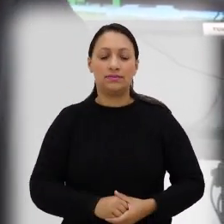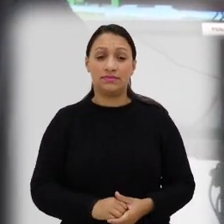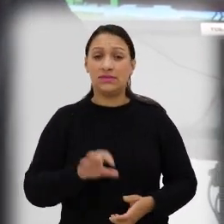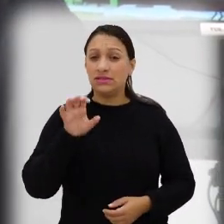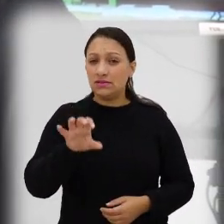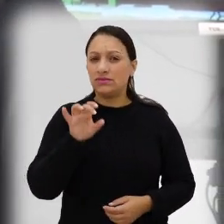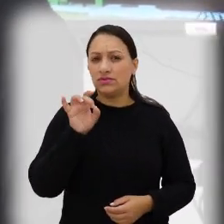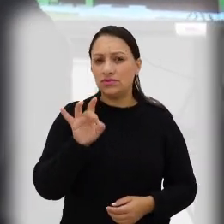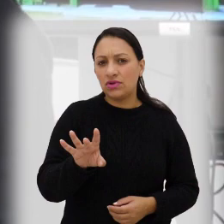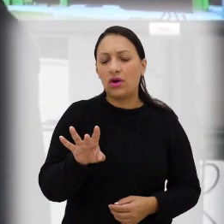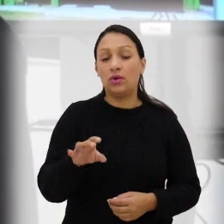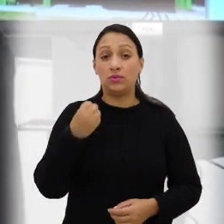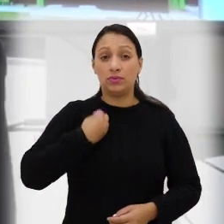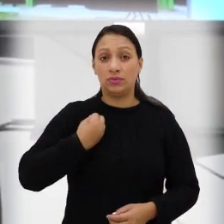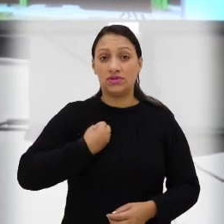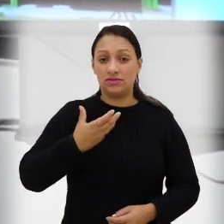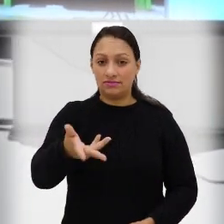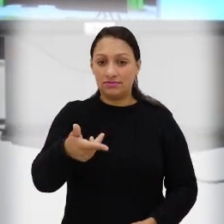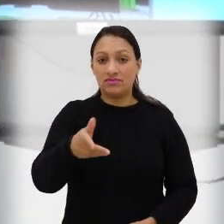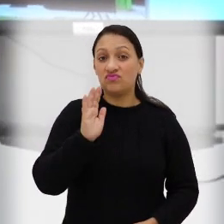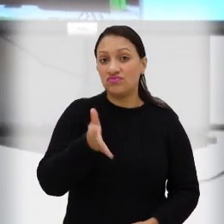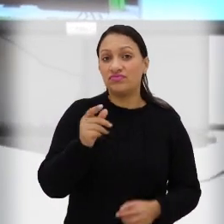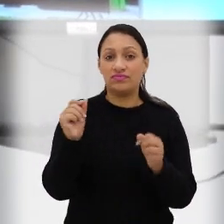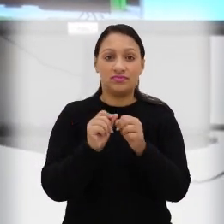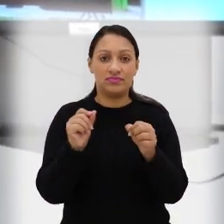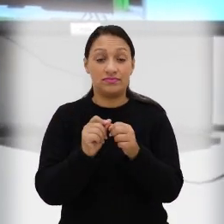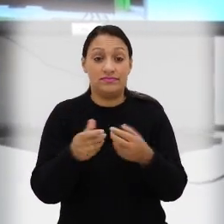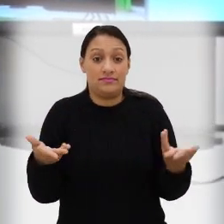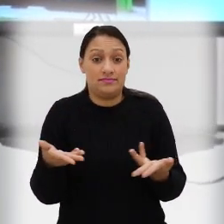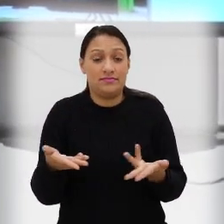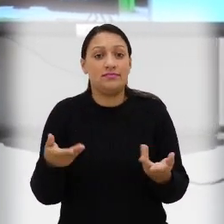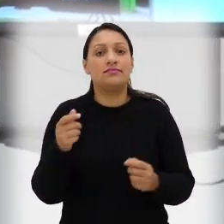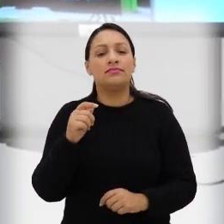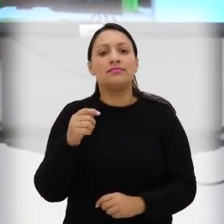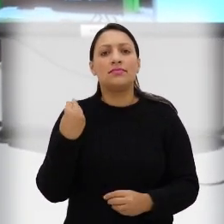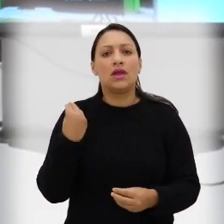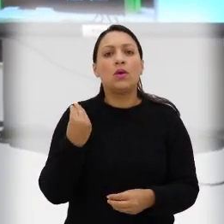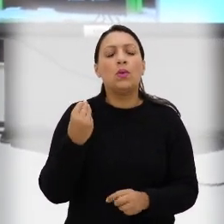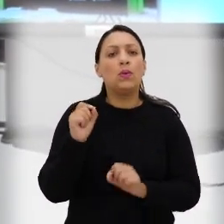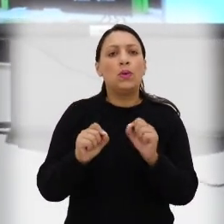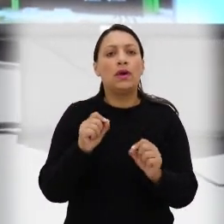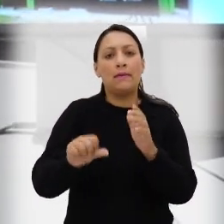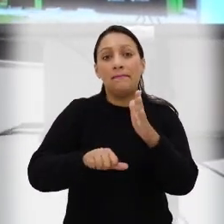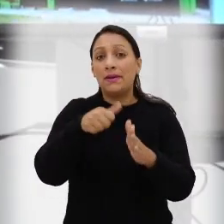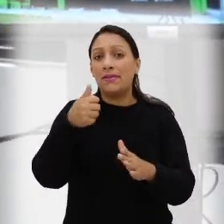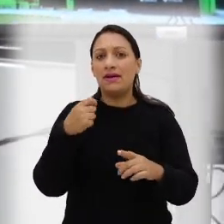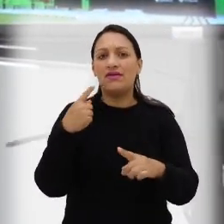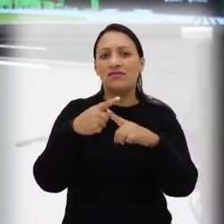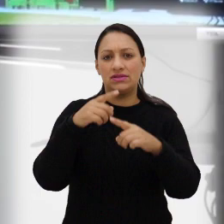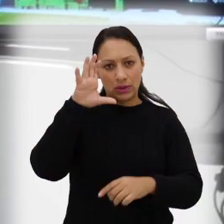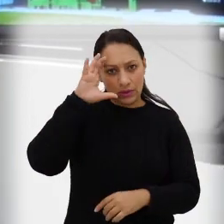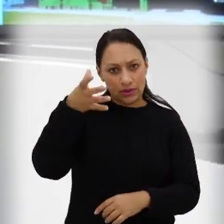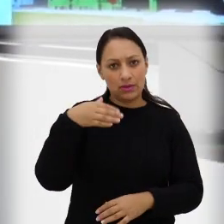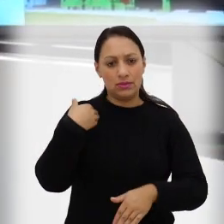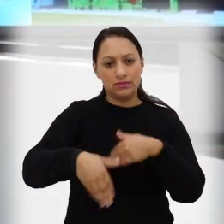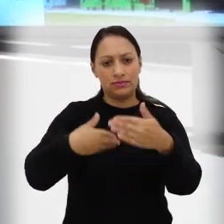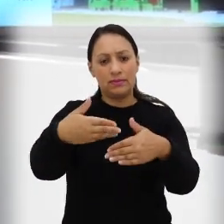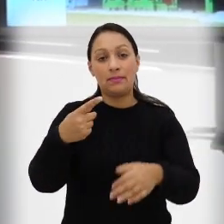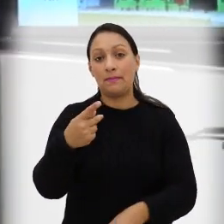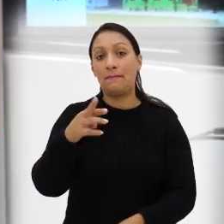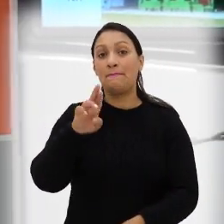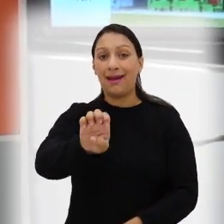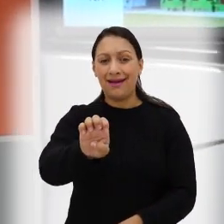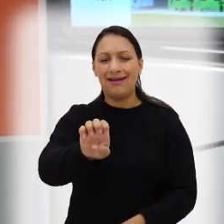ciclo de aceleração já realizados. Nessa edição, incluímos pela primeira vez o programa de